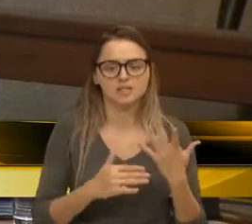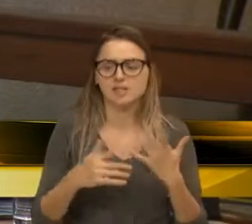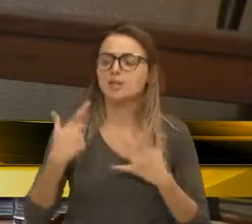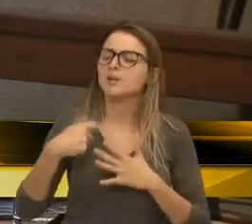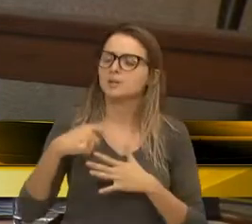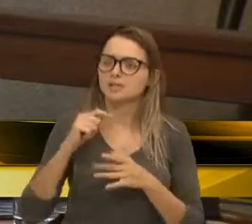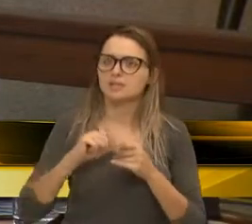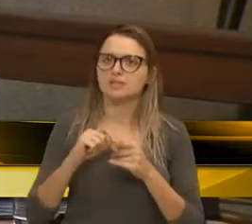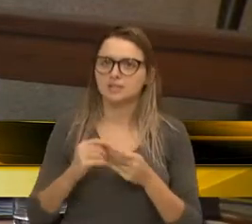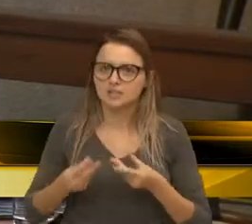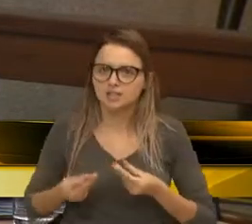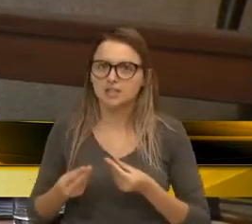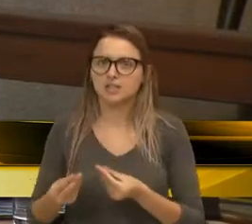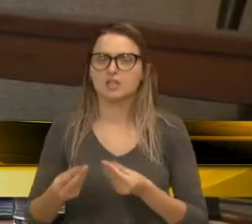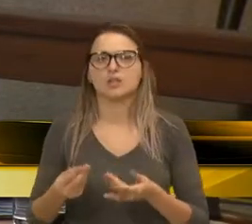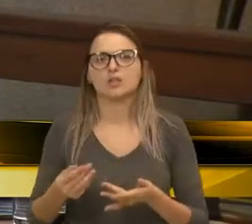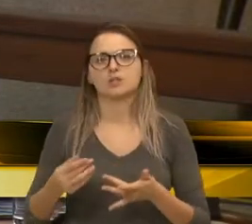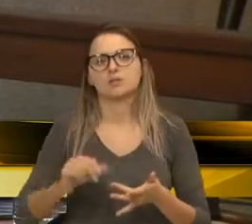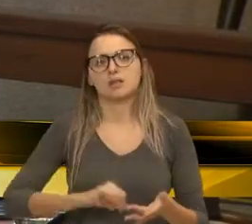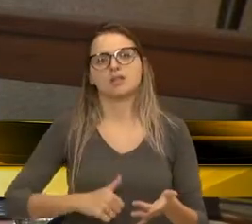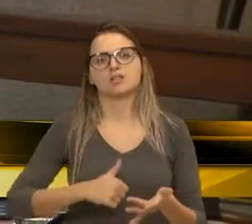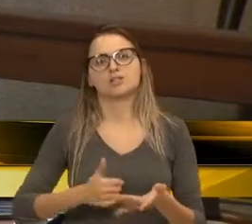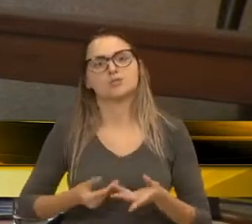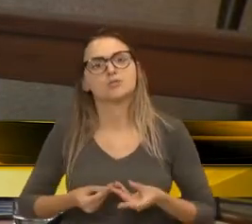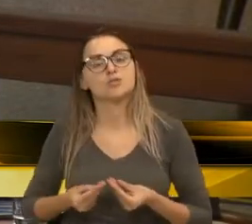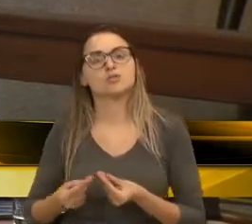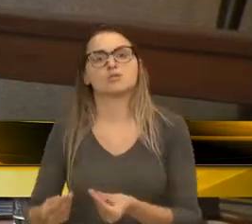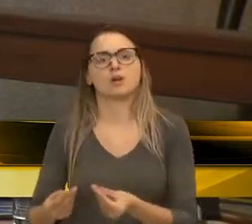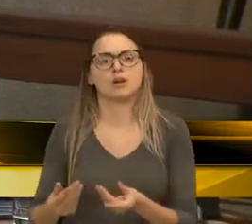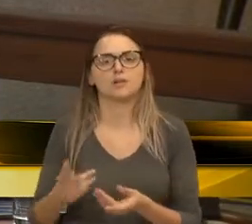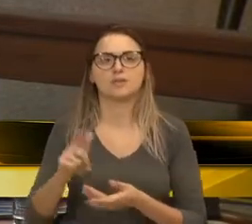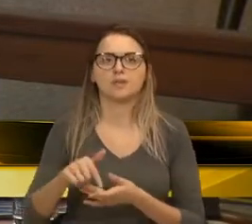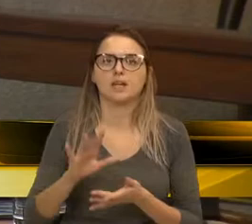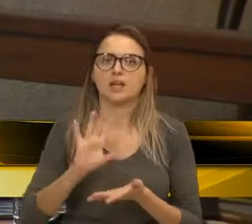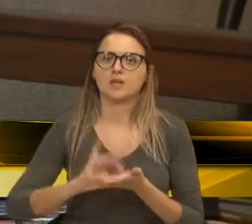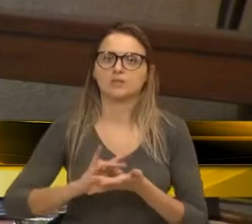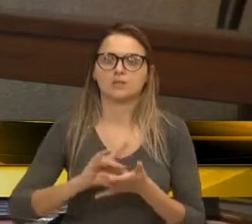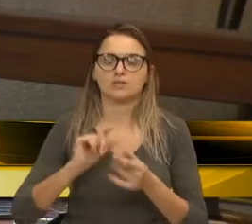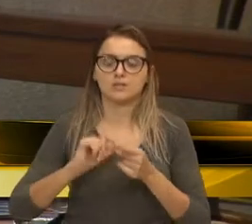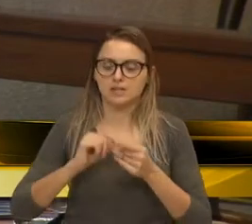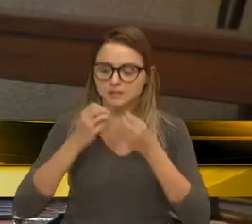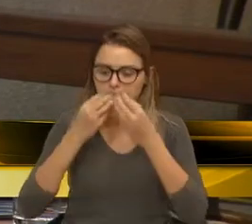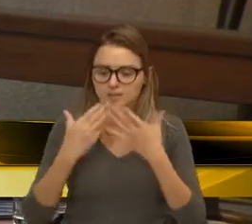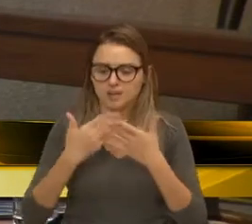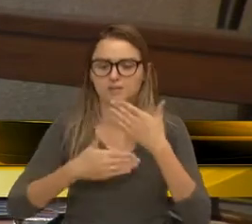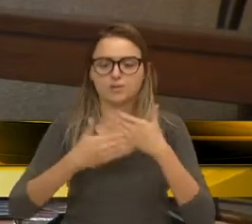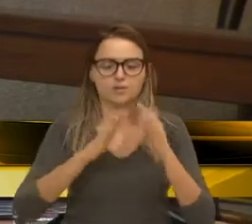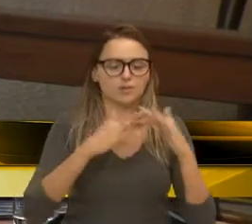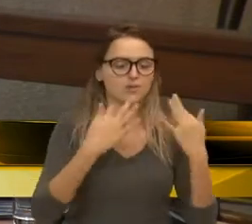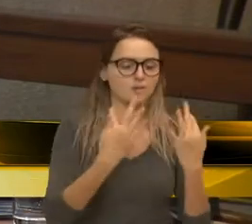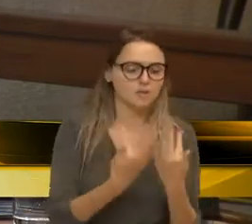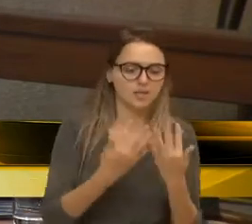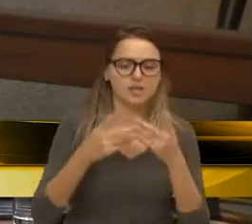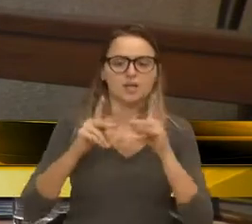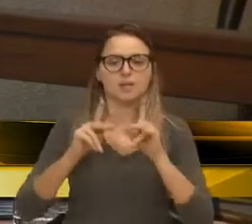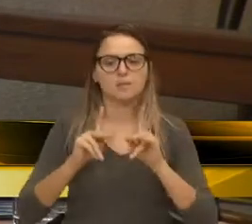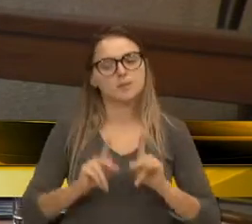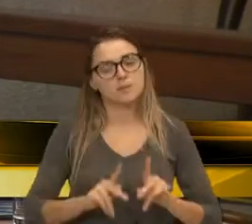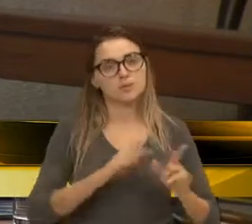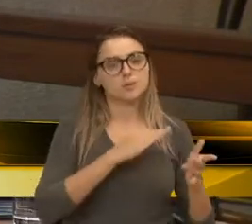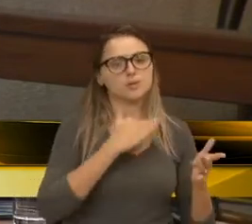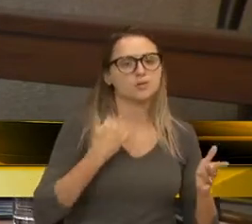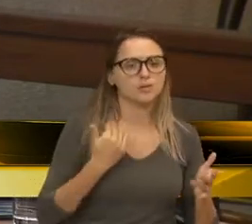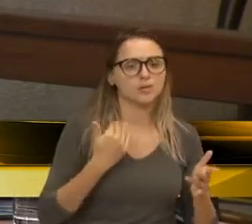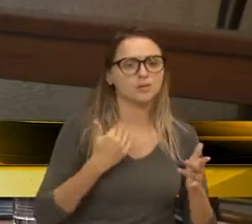fazer esse gesto humanitário de doação, que seguramente faz muito bem para a família, para quem partiu,